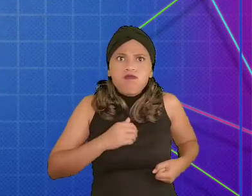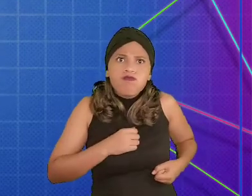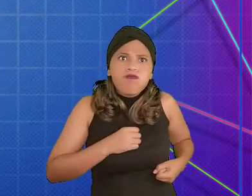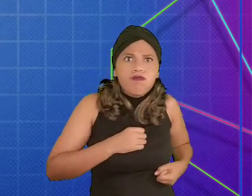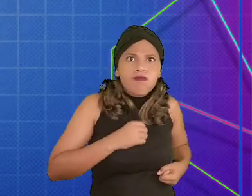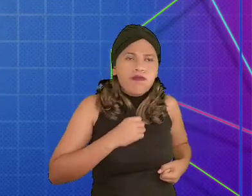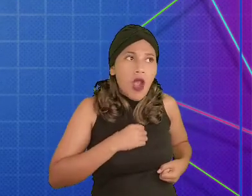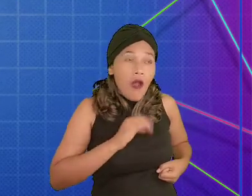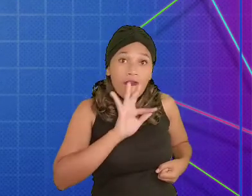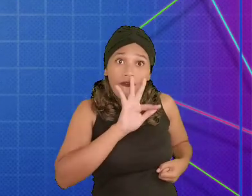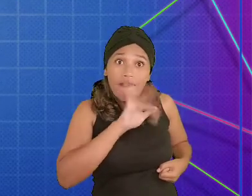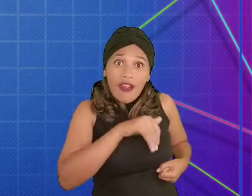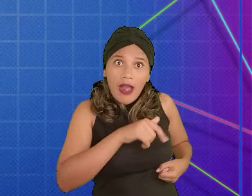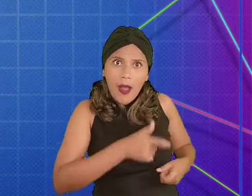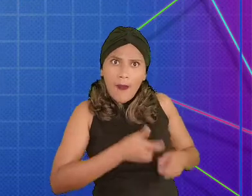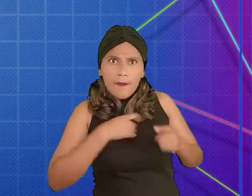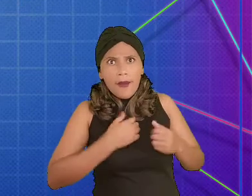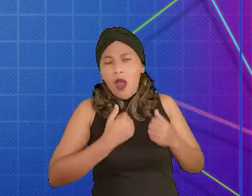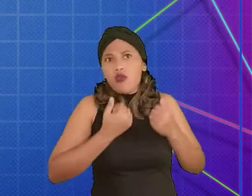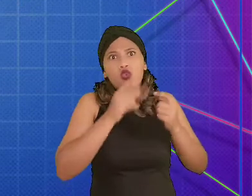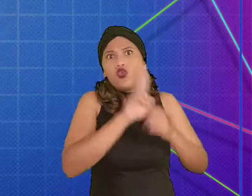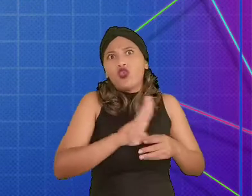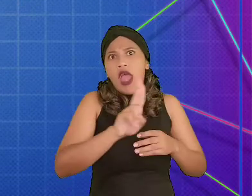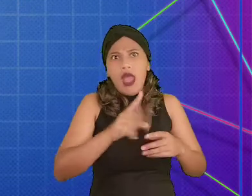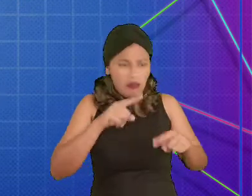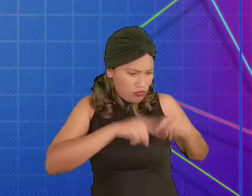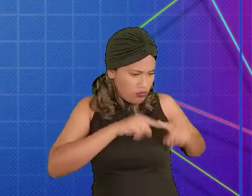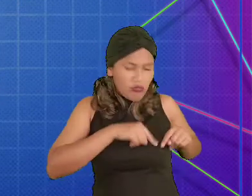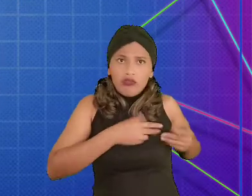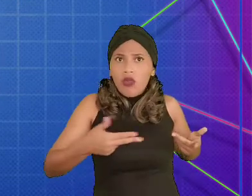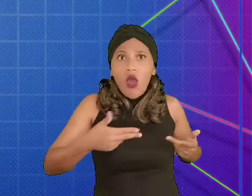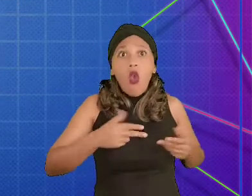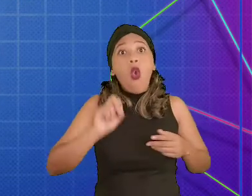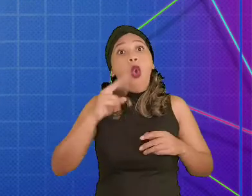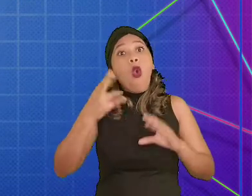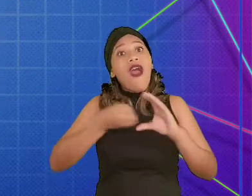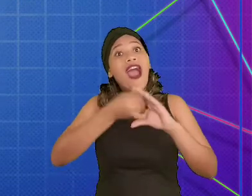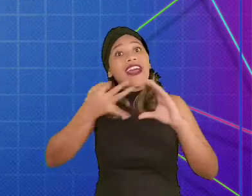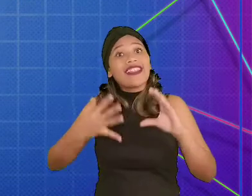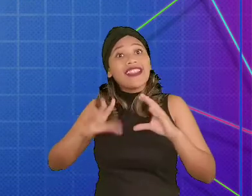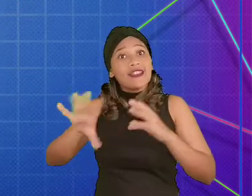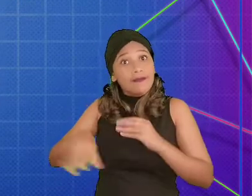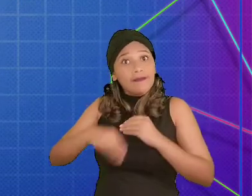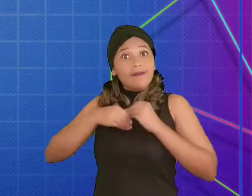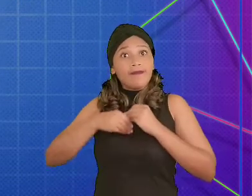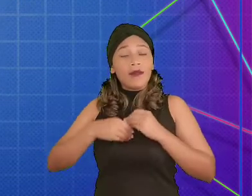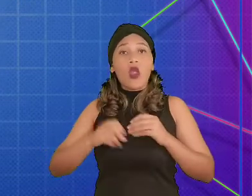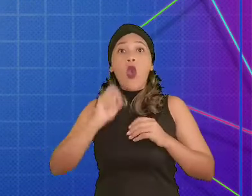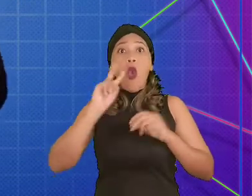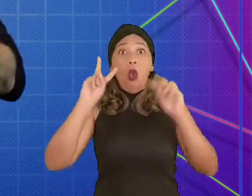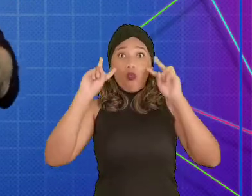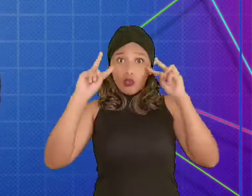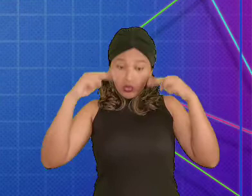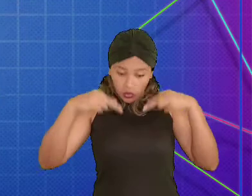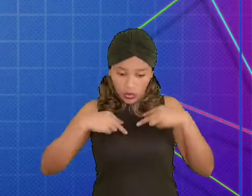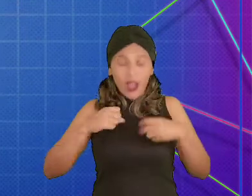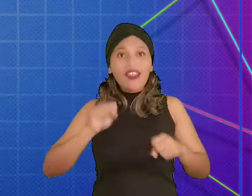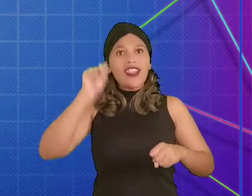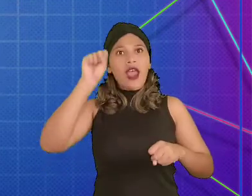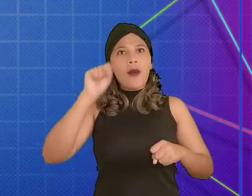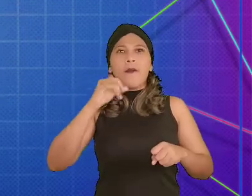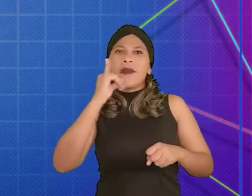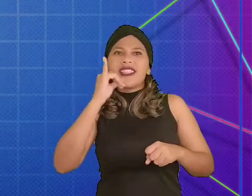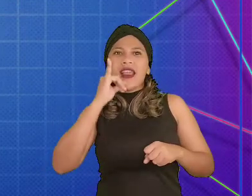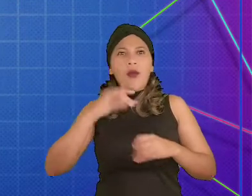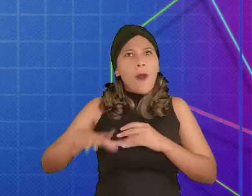fim do game. Mas no meio disso, também ensina uma nova característica do personagem, ou atribui uma nova característica ao herói, como